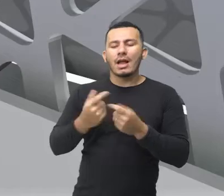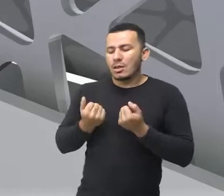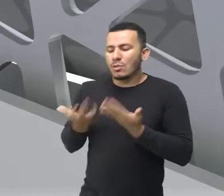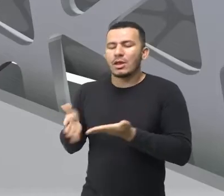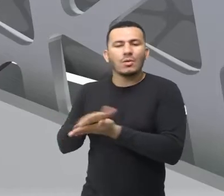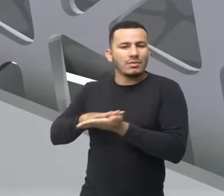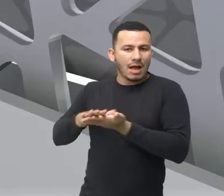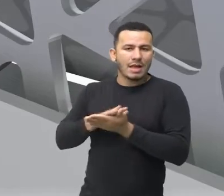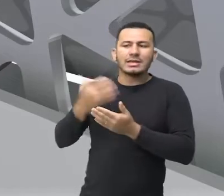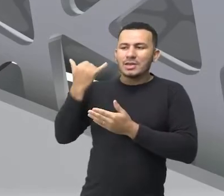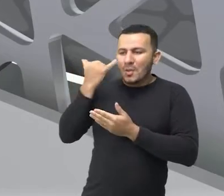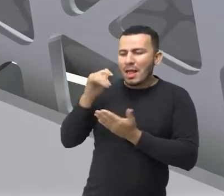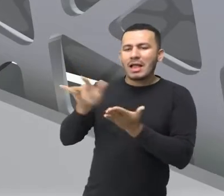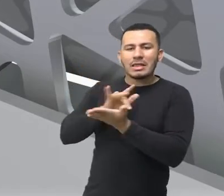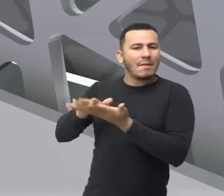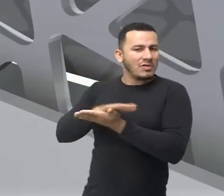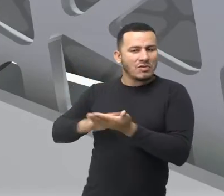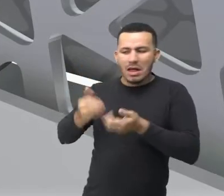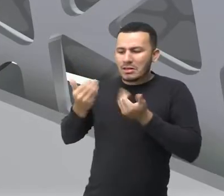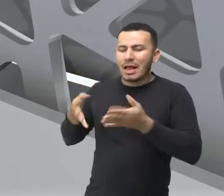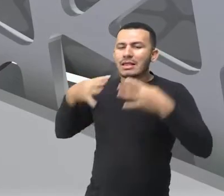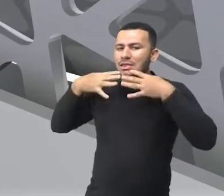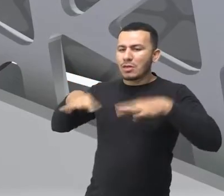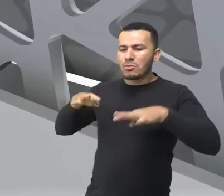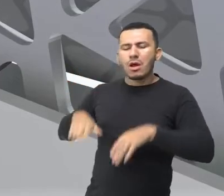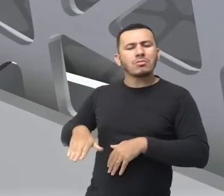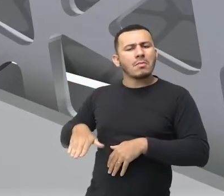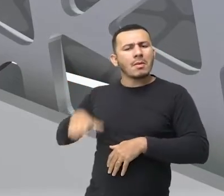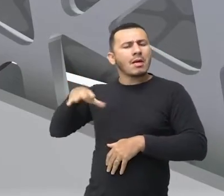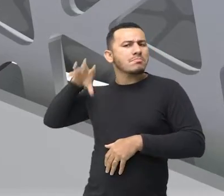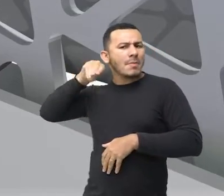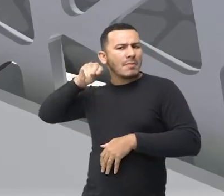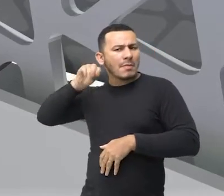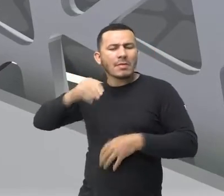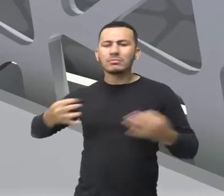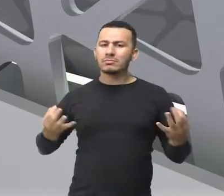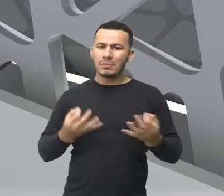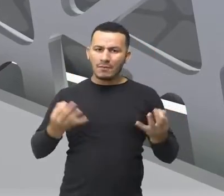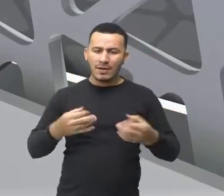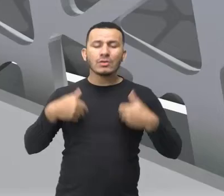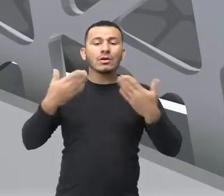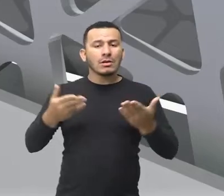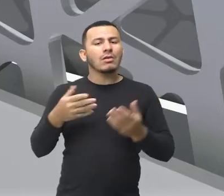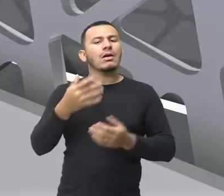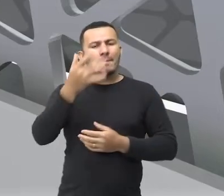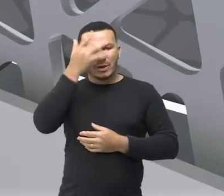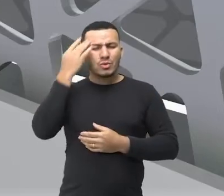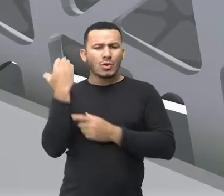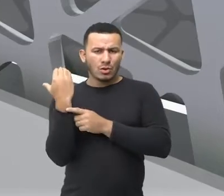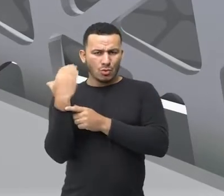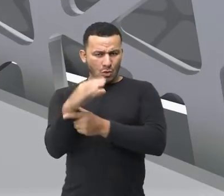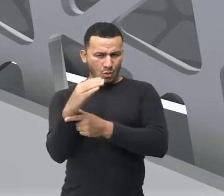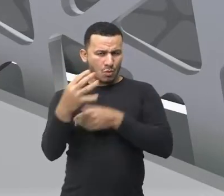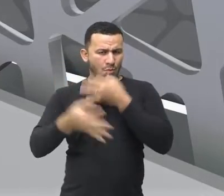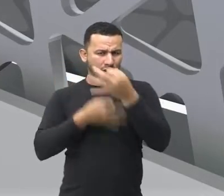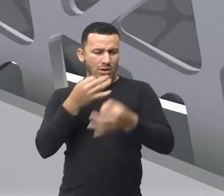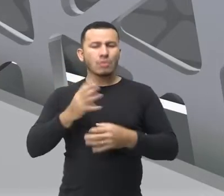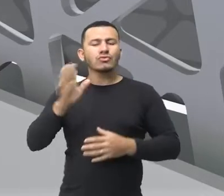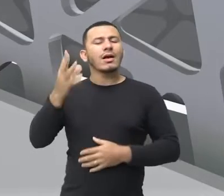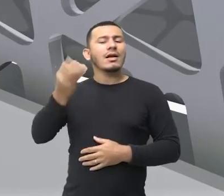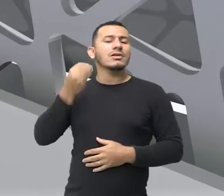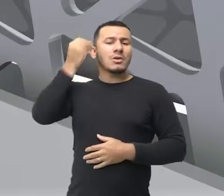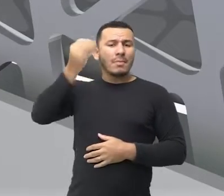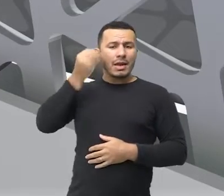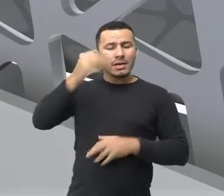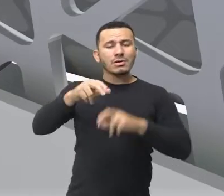outro dispositivo, né? Então, através de relato de situação vivenciada pela pessoa, ela